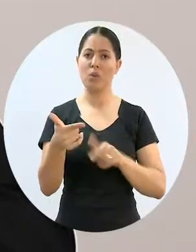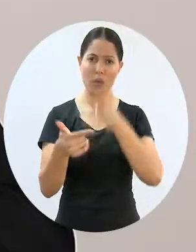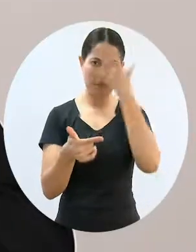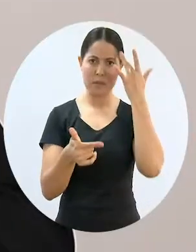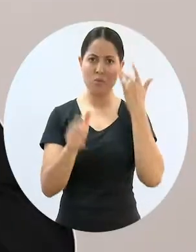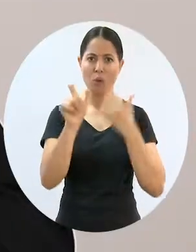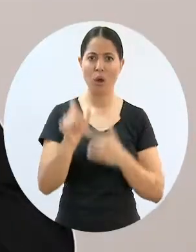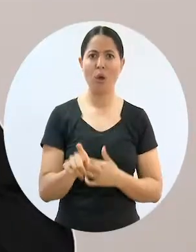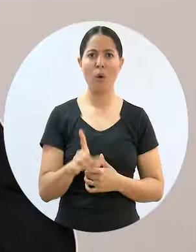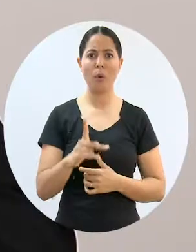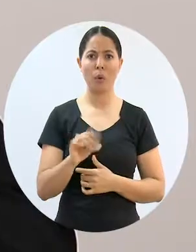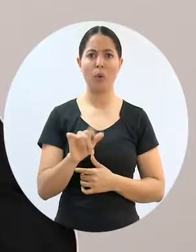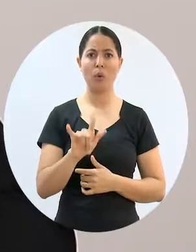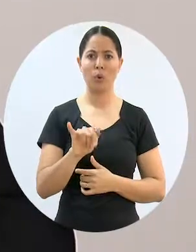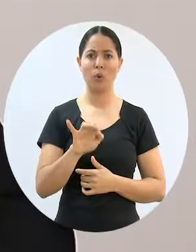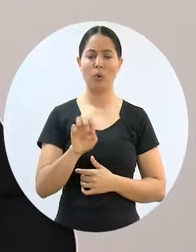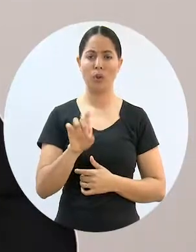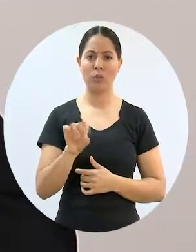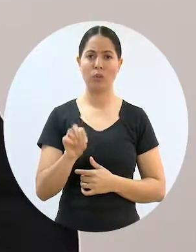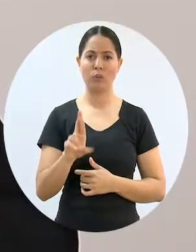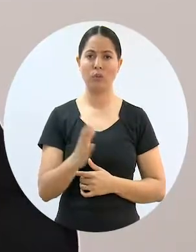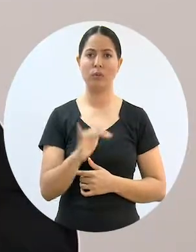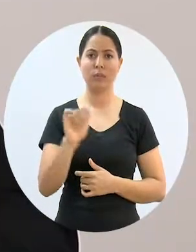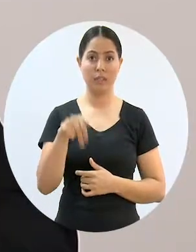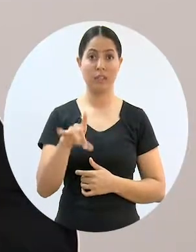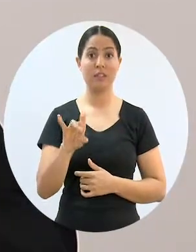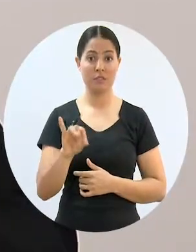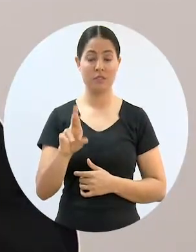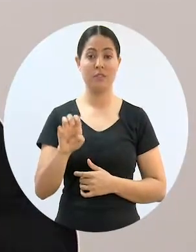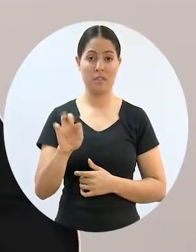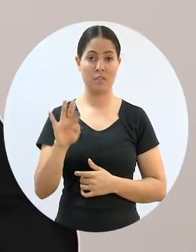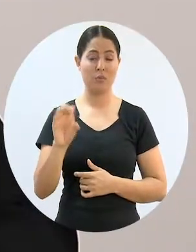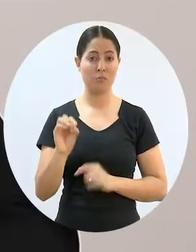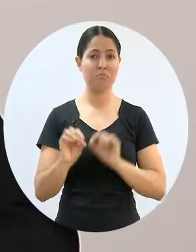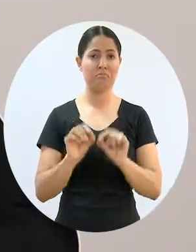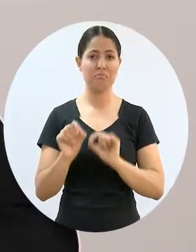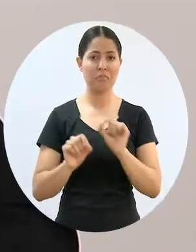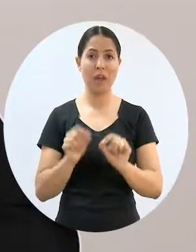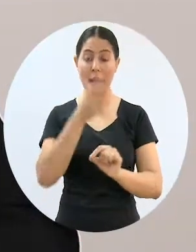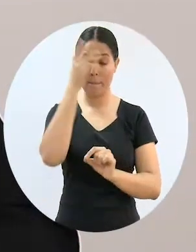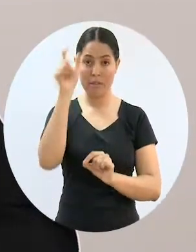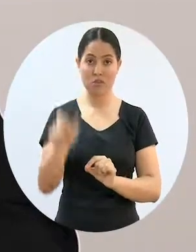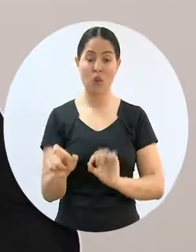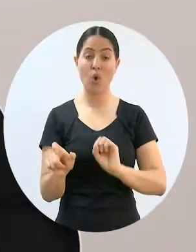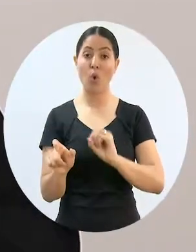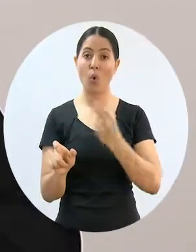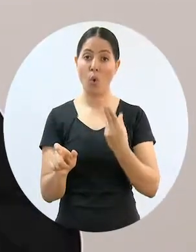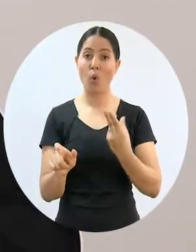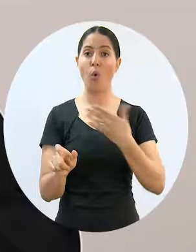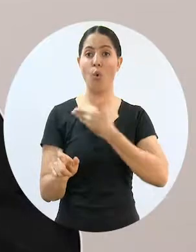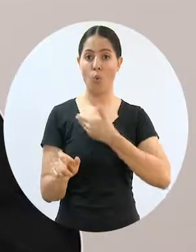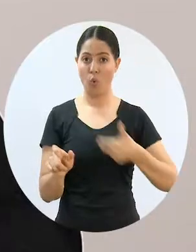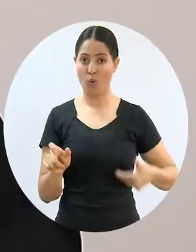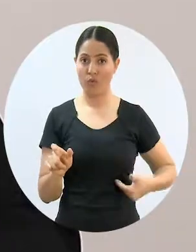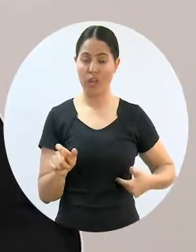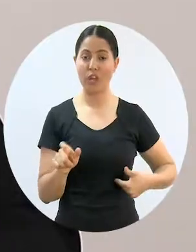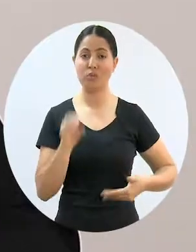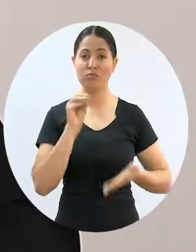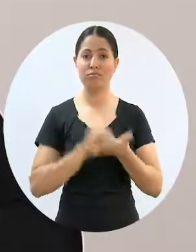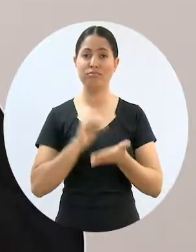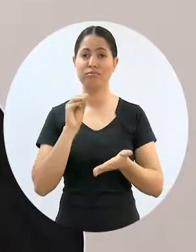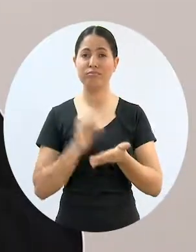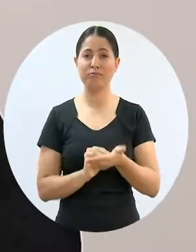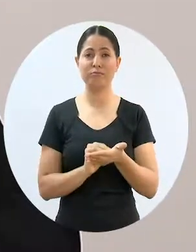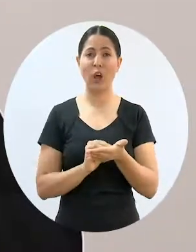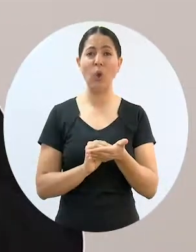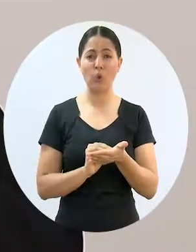poluidores indiretos, ou seja, pessoas e inclusive o próprio Estado que falharam